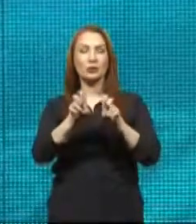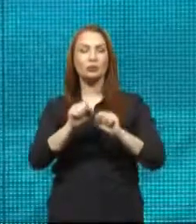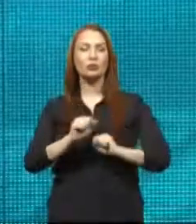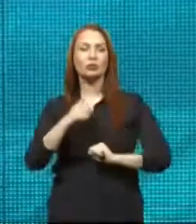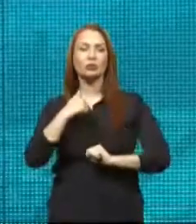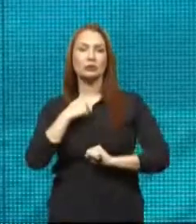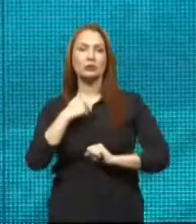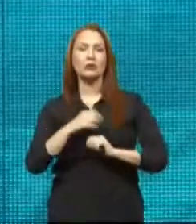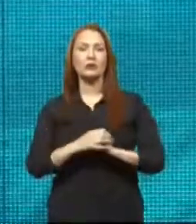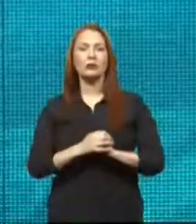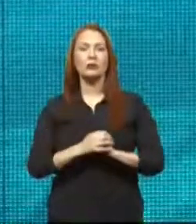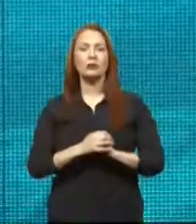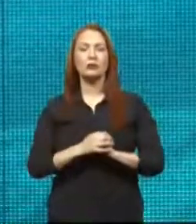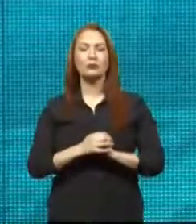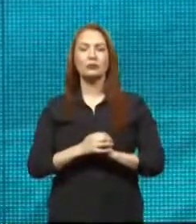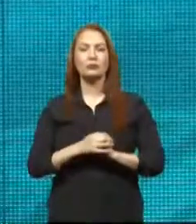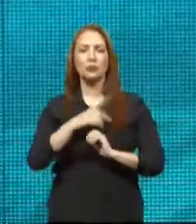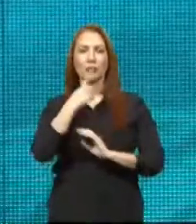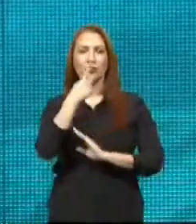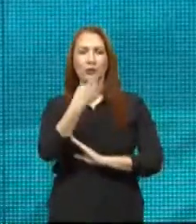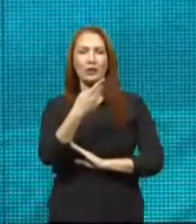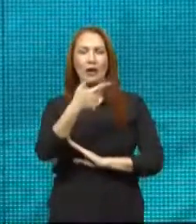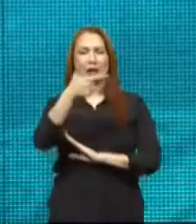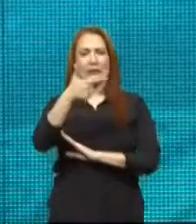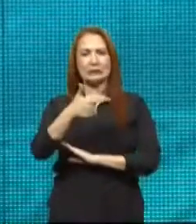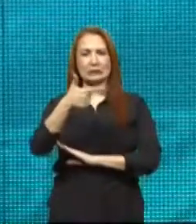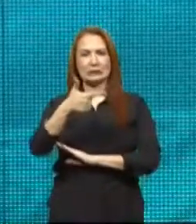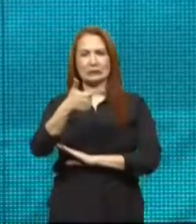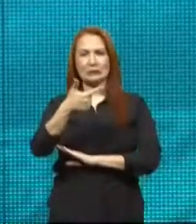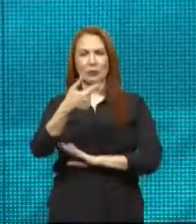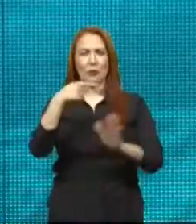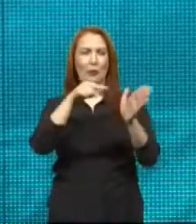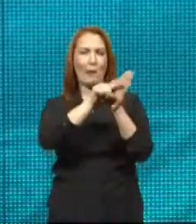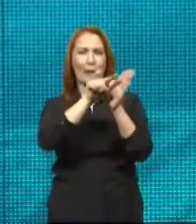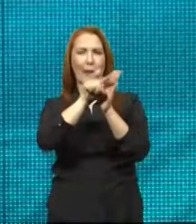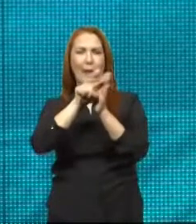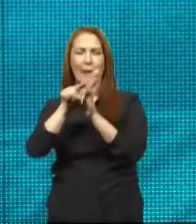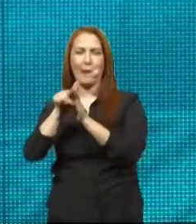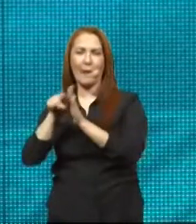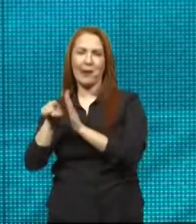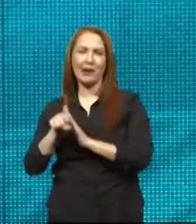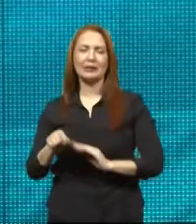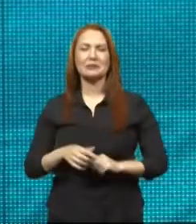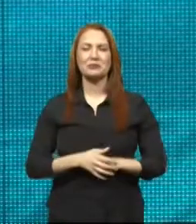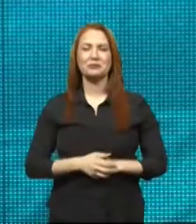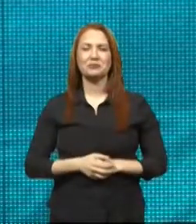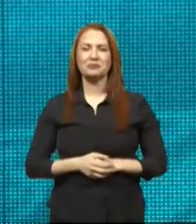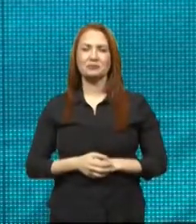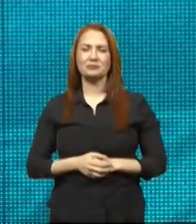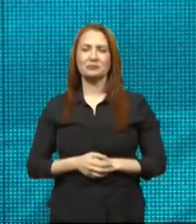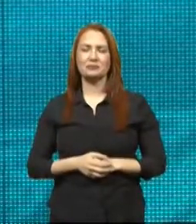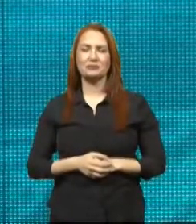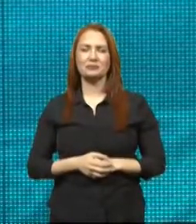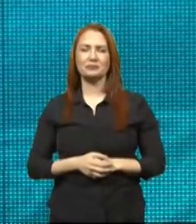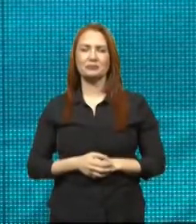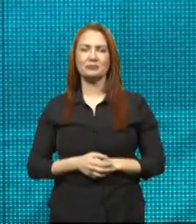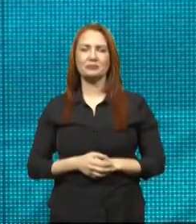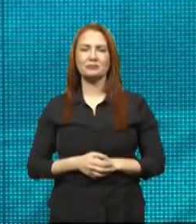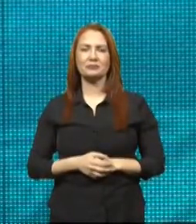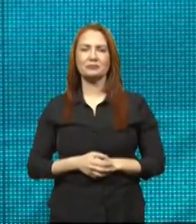na segunda questão, na segunda rodada de perguntas que eu vou fazer para